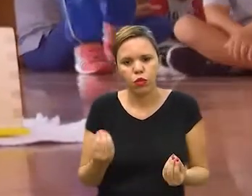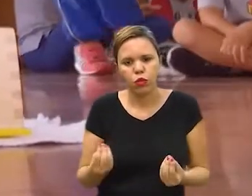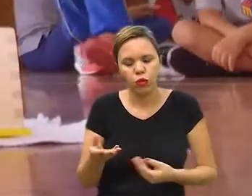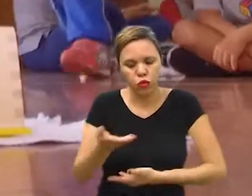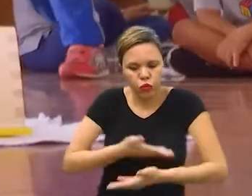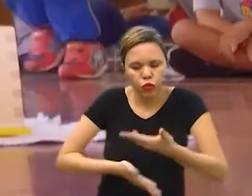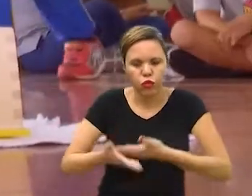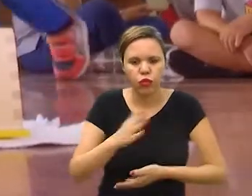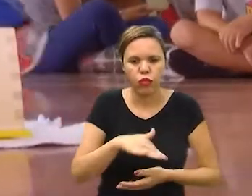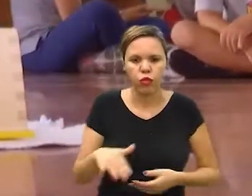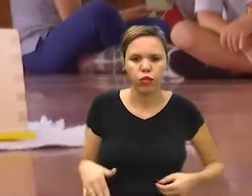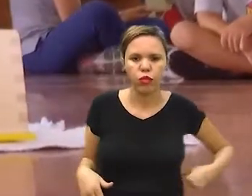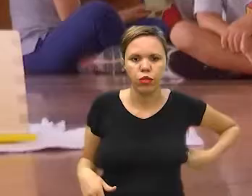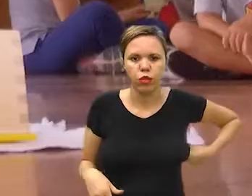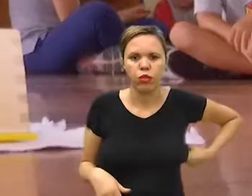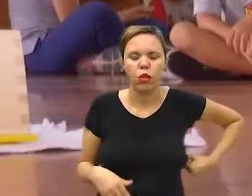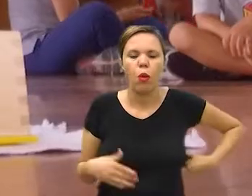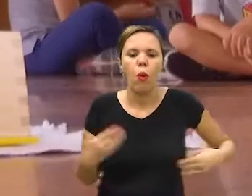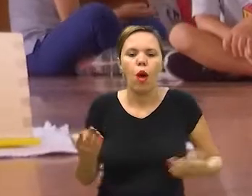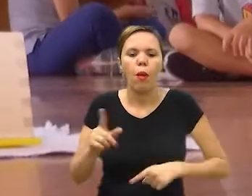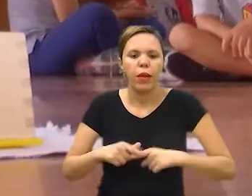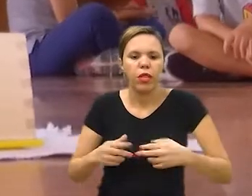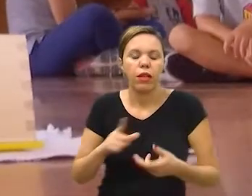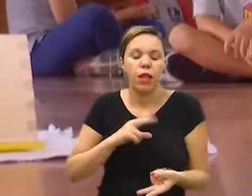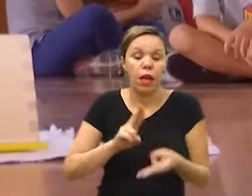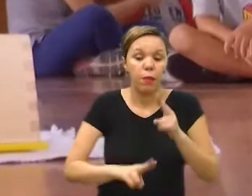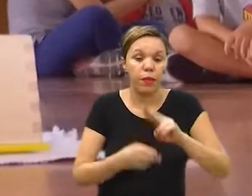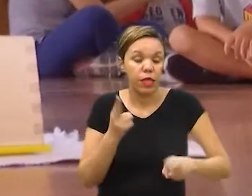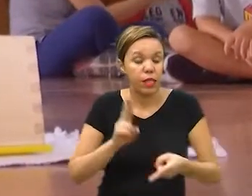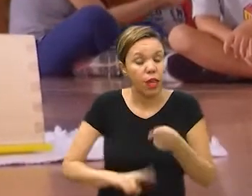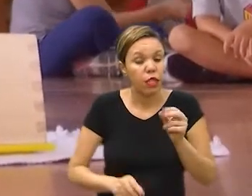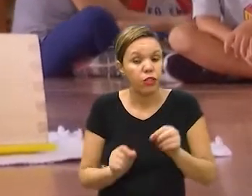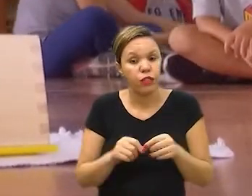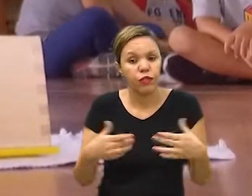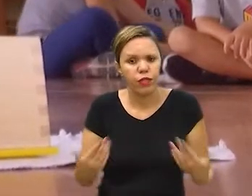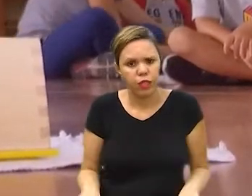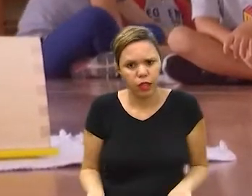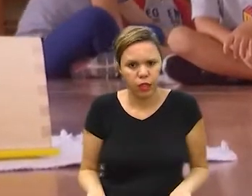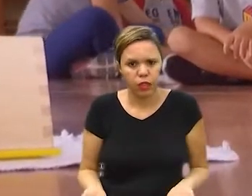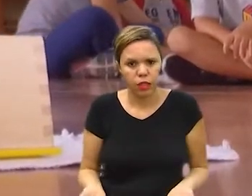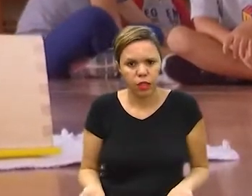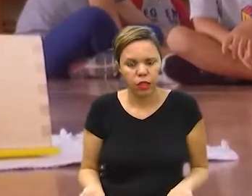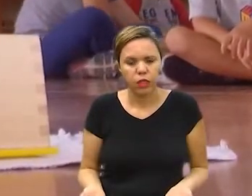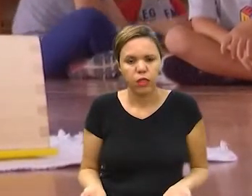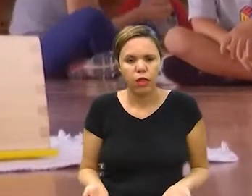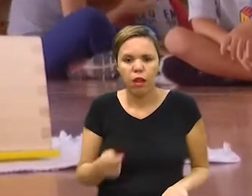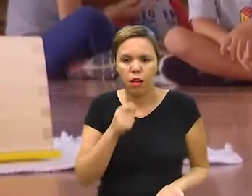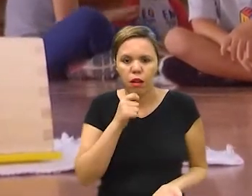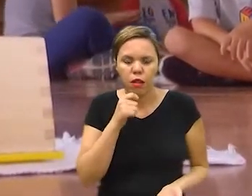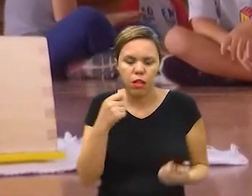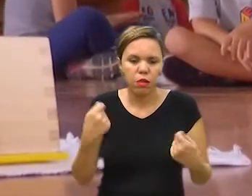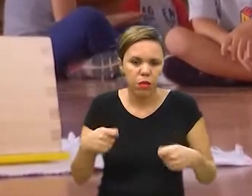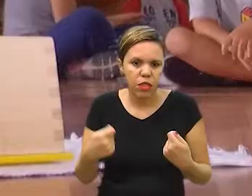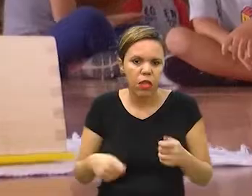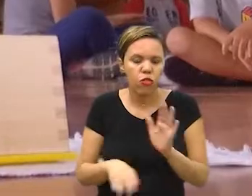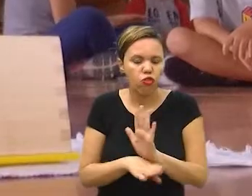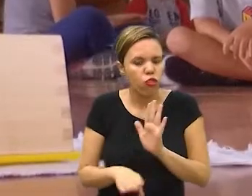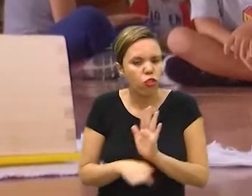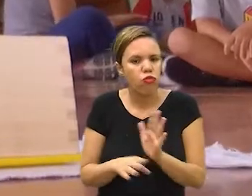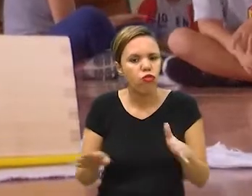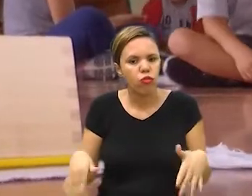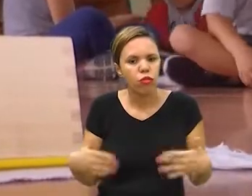interagindo com outras crianças, quais materiais que ela tem a habilidade de fazer, quais materiais que ela ainda está precisando de uma ajuda